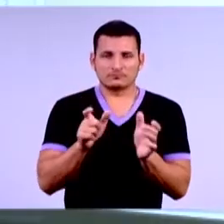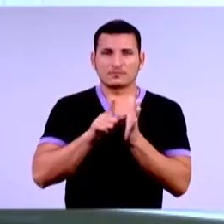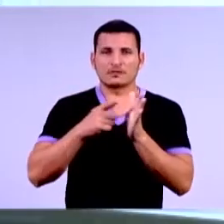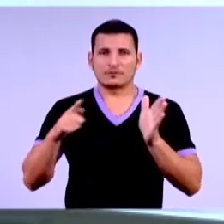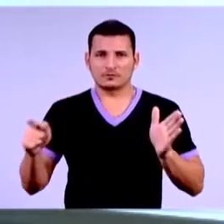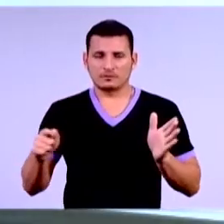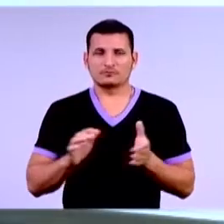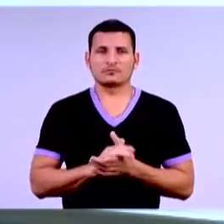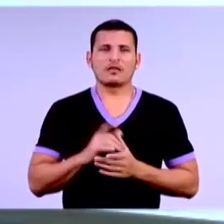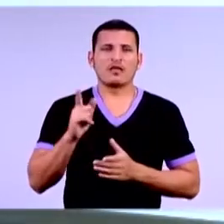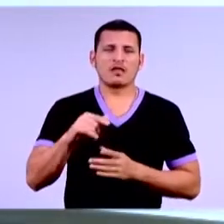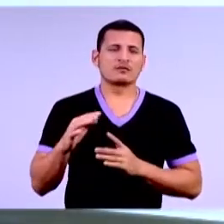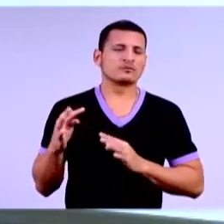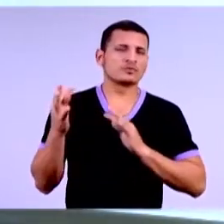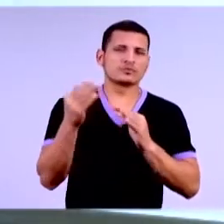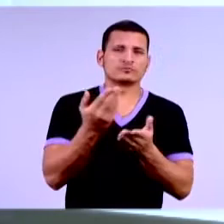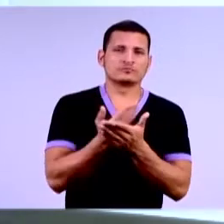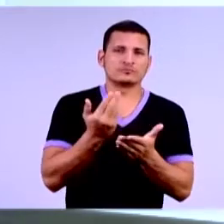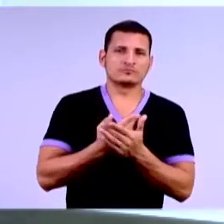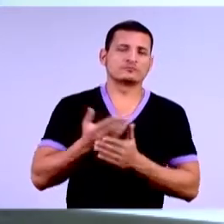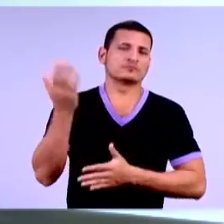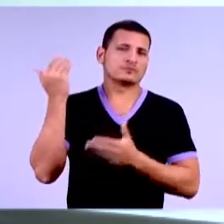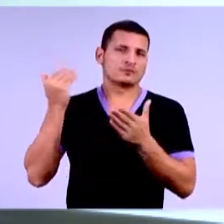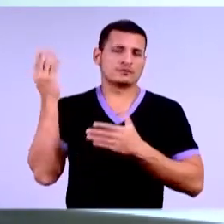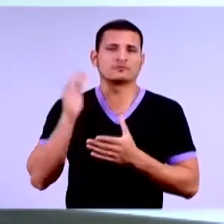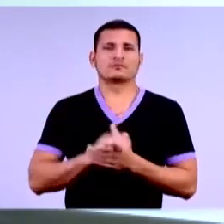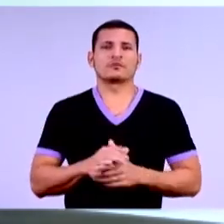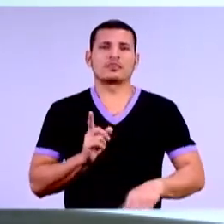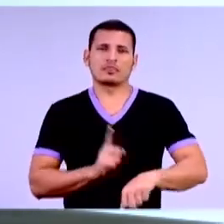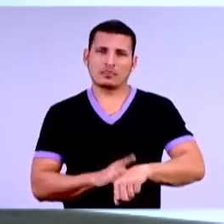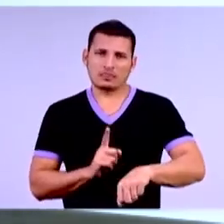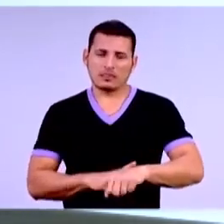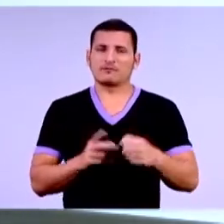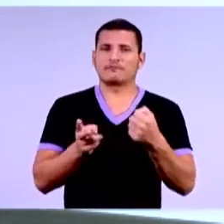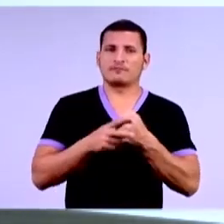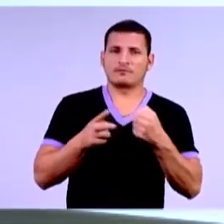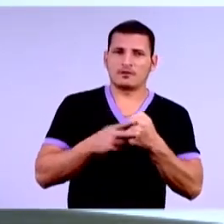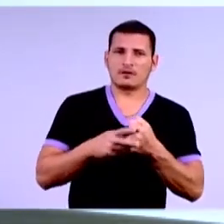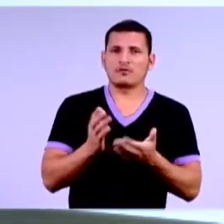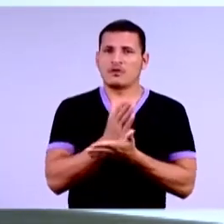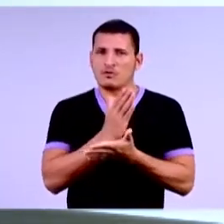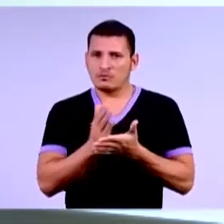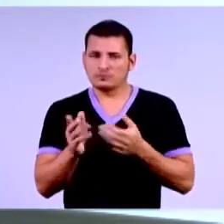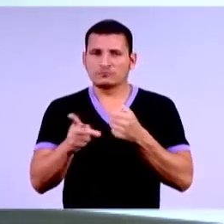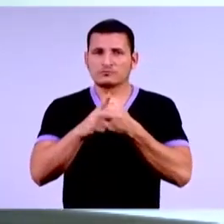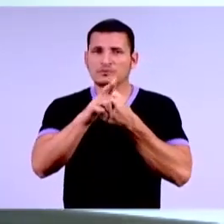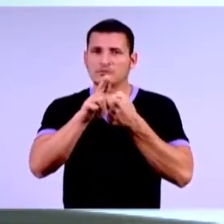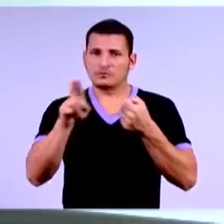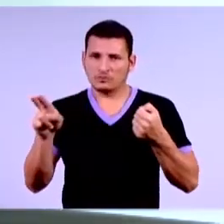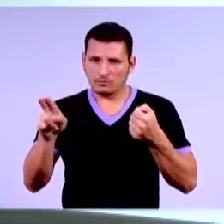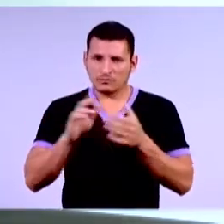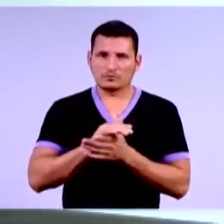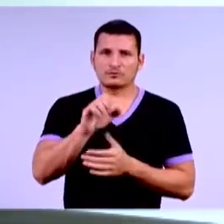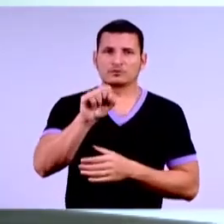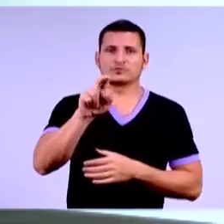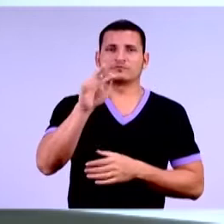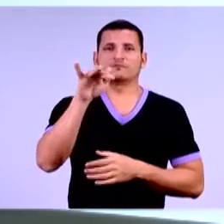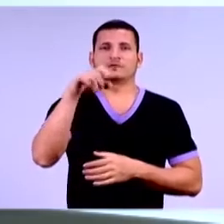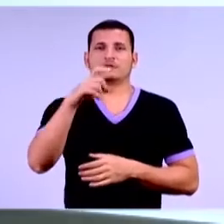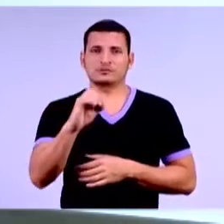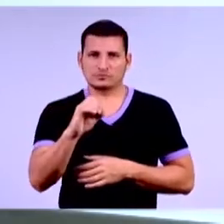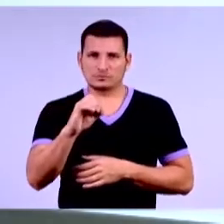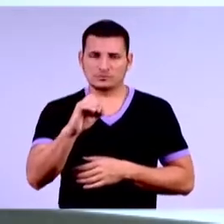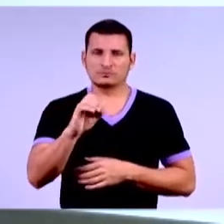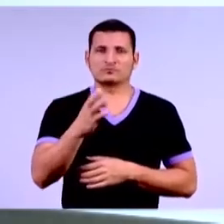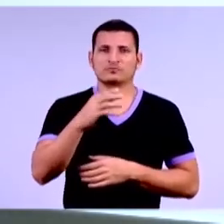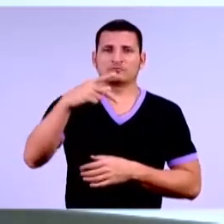aquilo que a gente estudou logo em seguida os tempos verbais alguns pronomes os sufixos e prefixos que nós